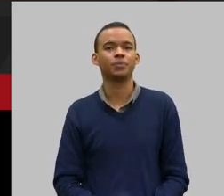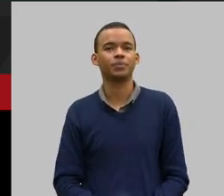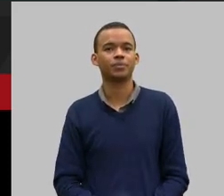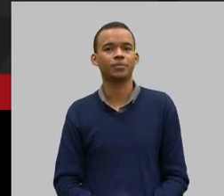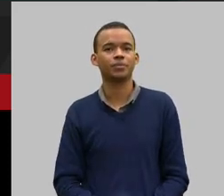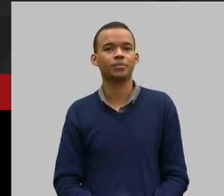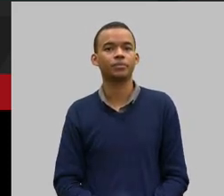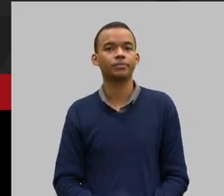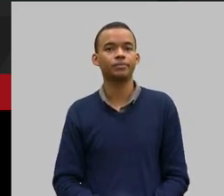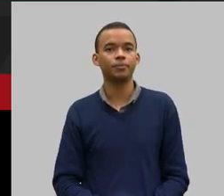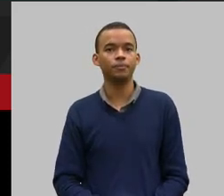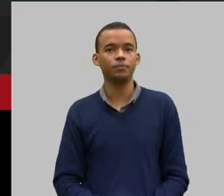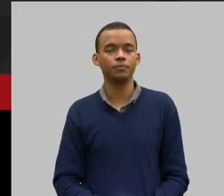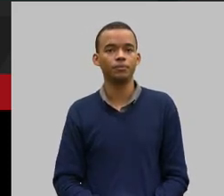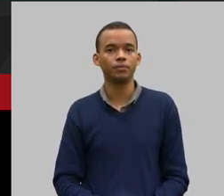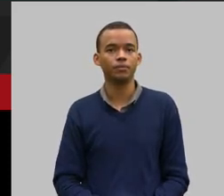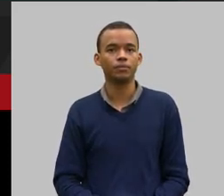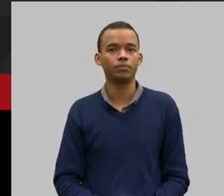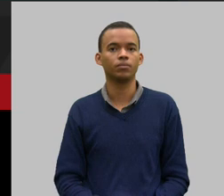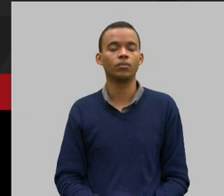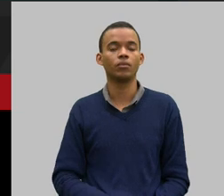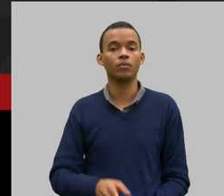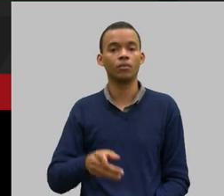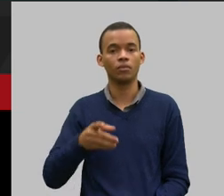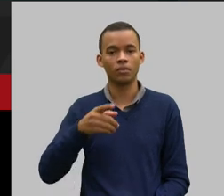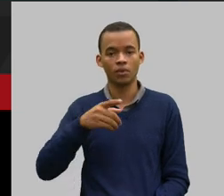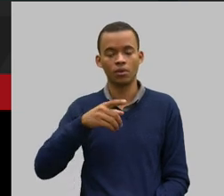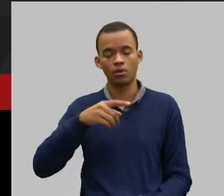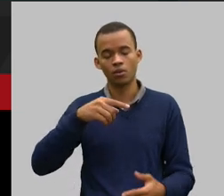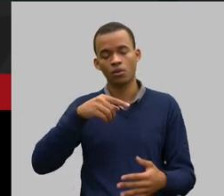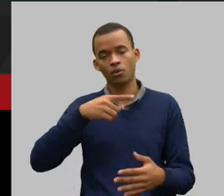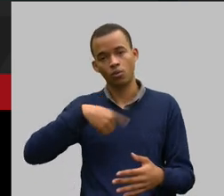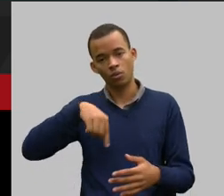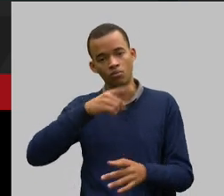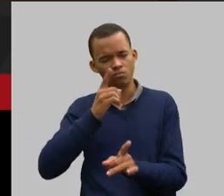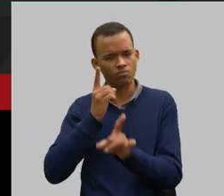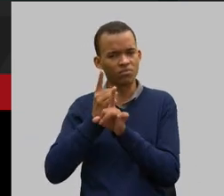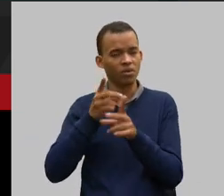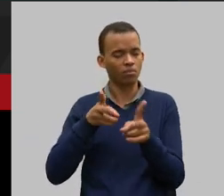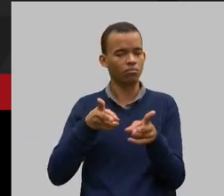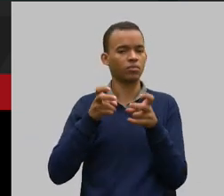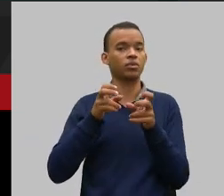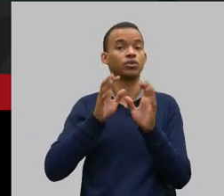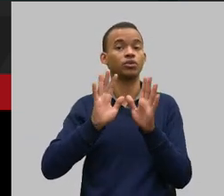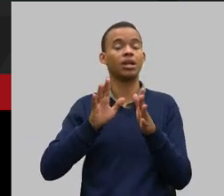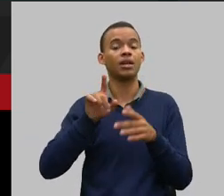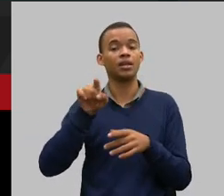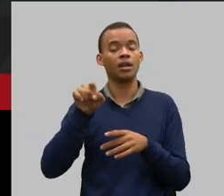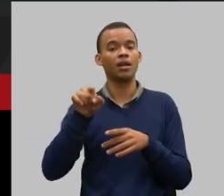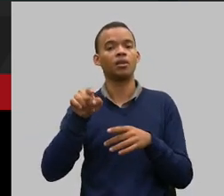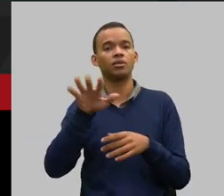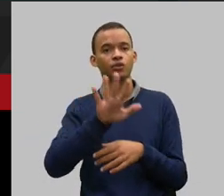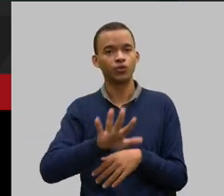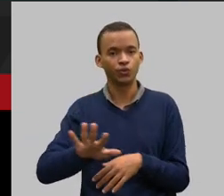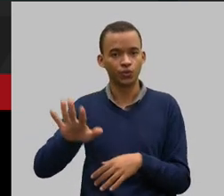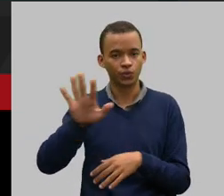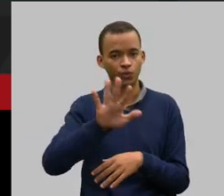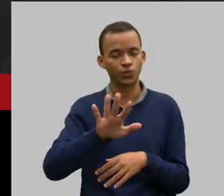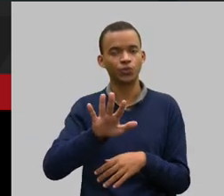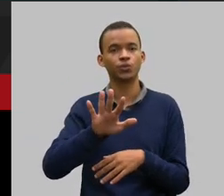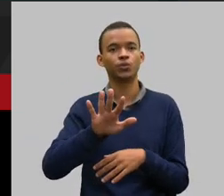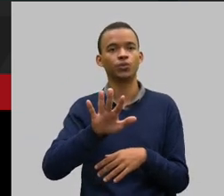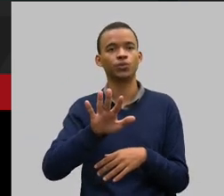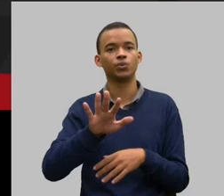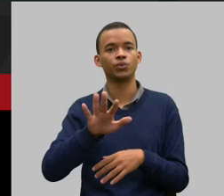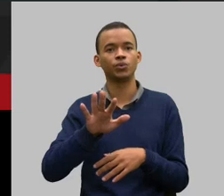observado é que os 14 municípios eh Originalmente eh eh